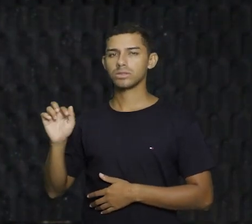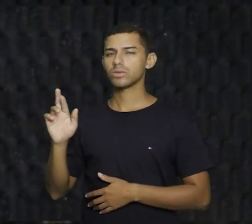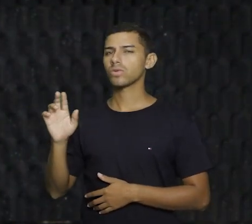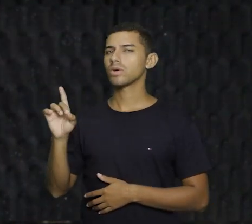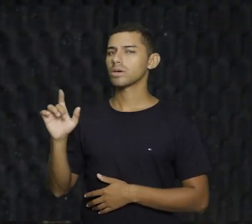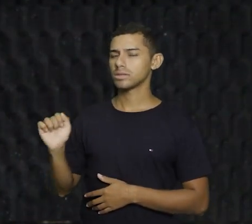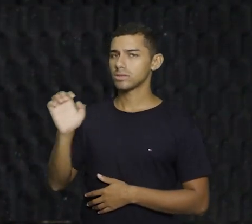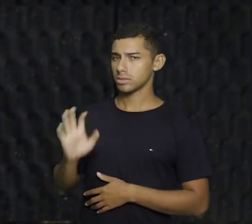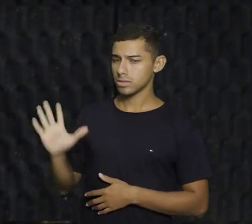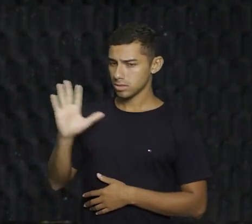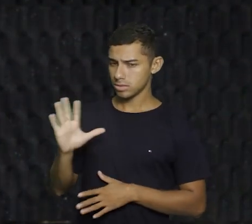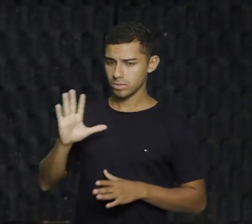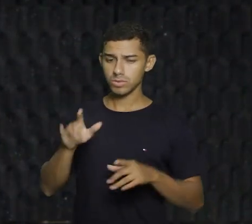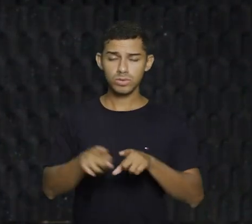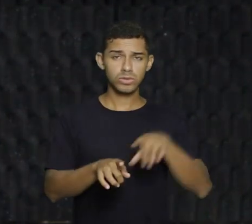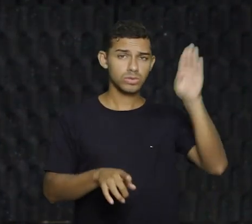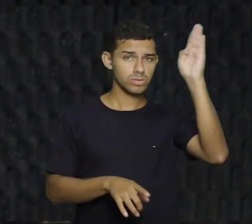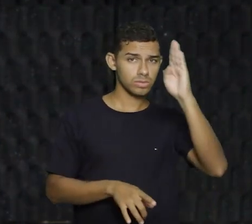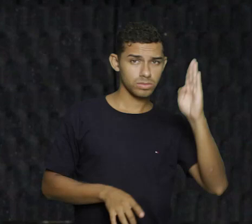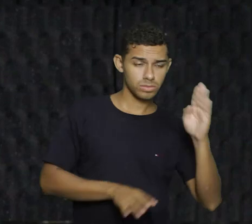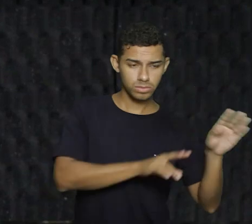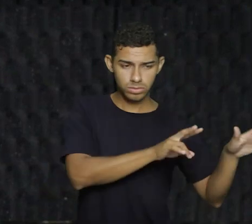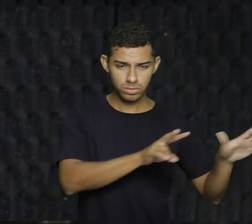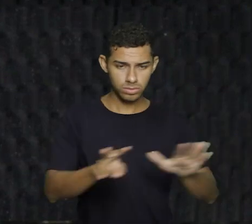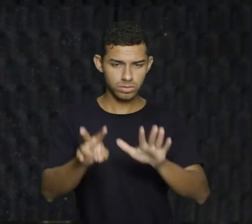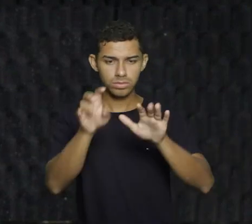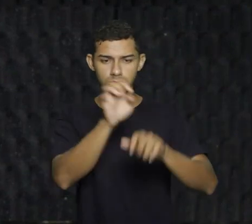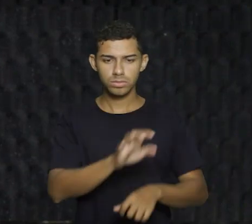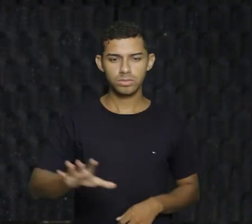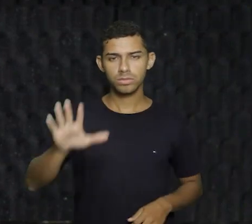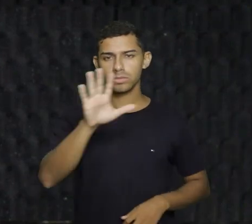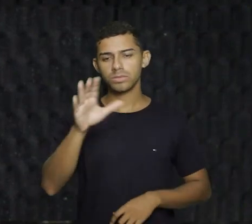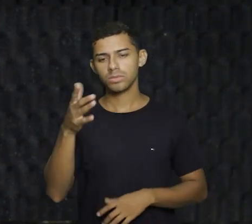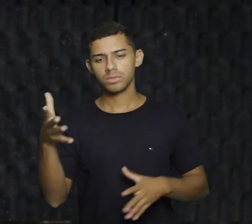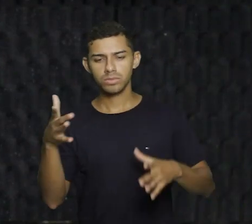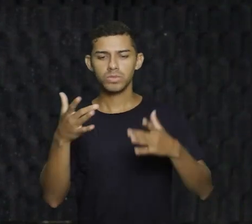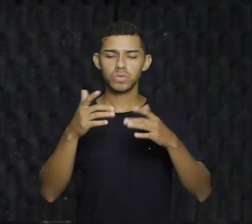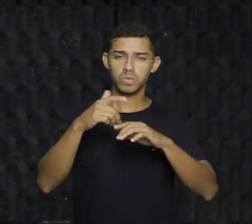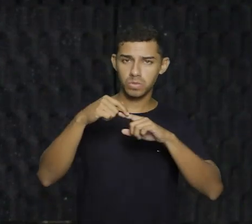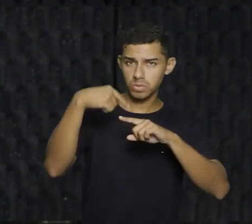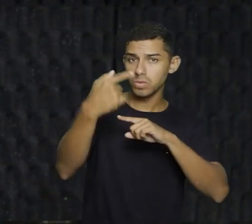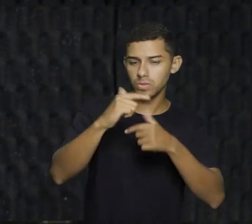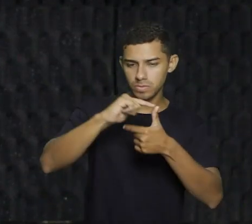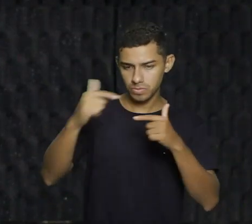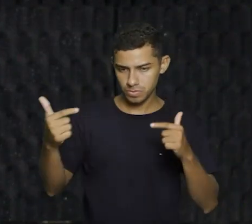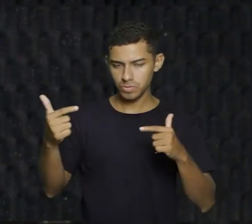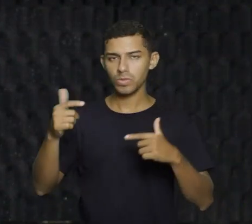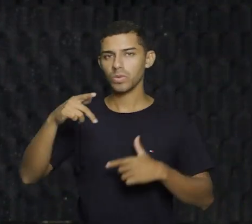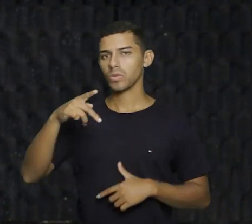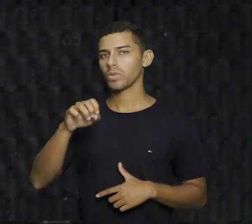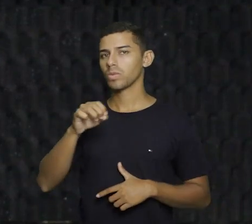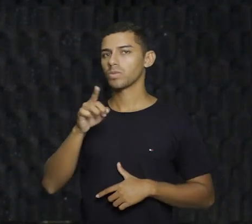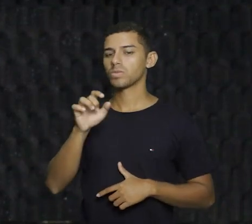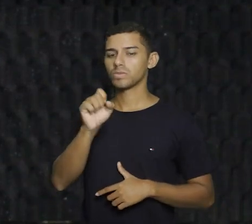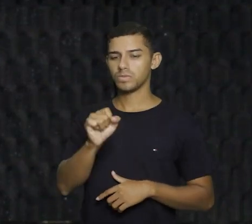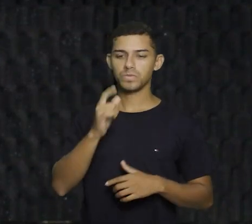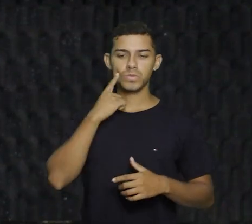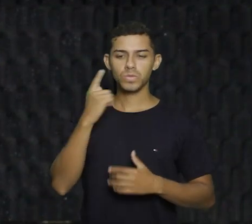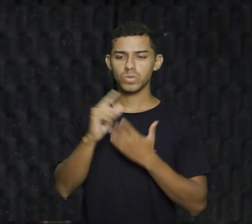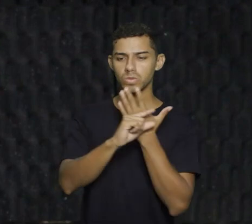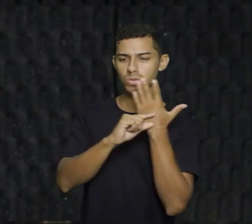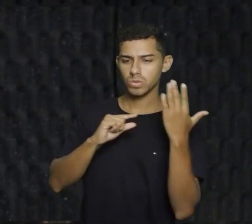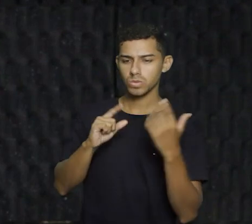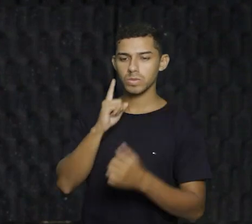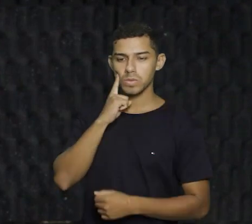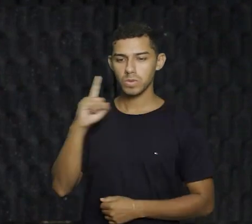Arte Moderna e o pós-modernismo. Bom, a gente está aqui com uma obra de um dos pintores do Renascimento chamado Botticelli. Eu vou